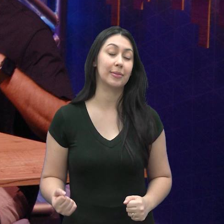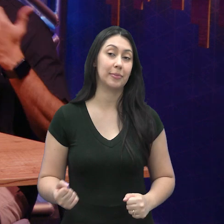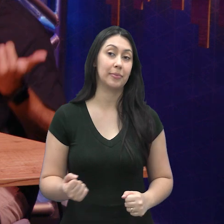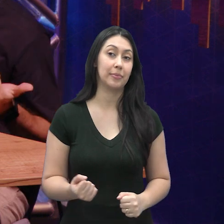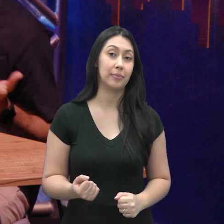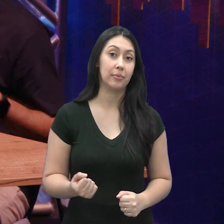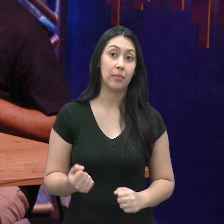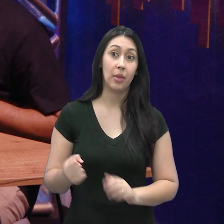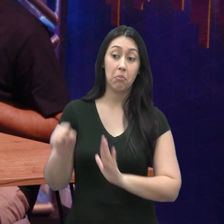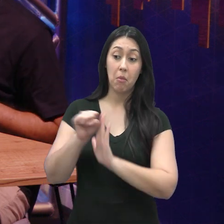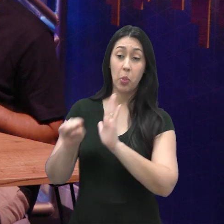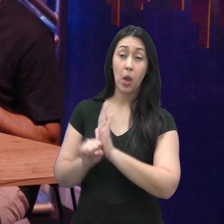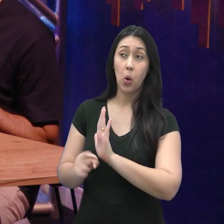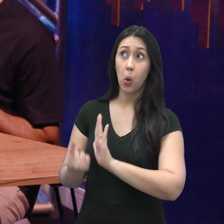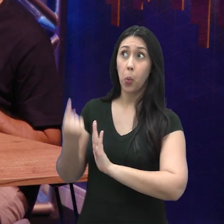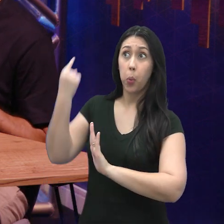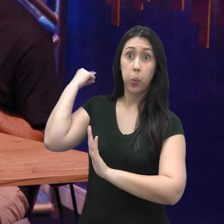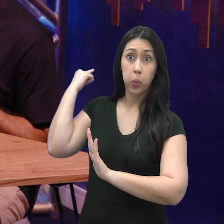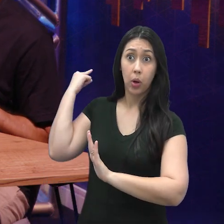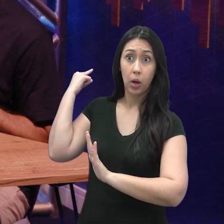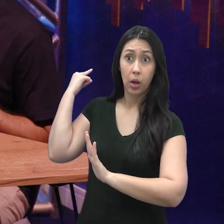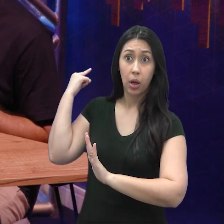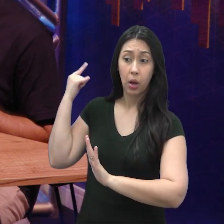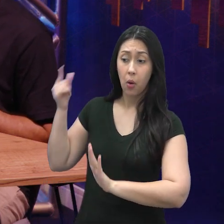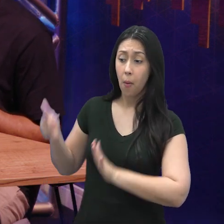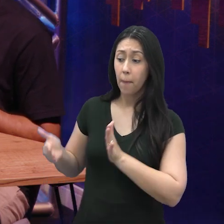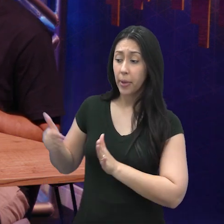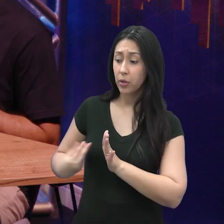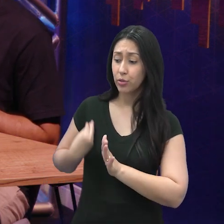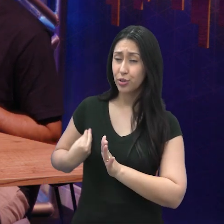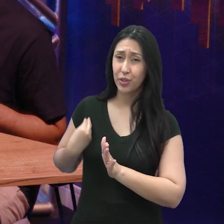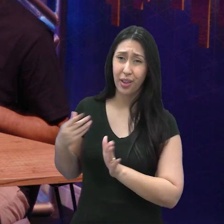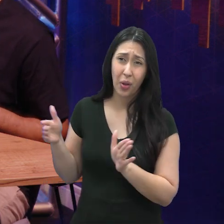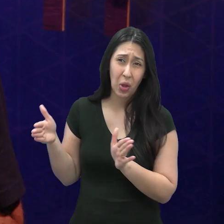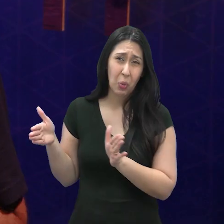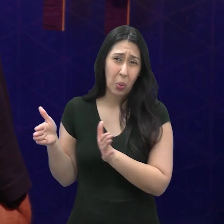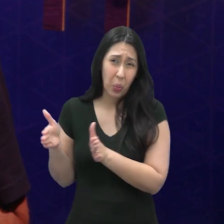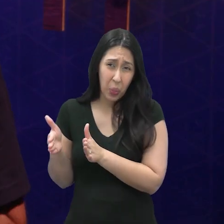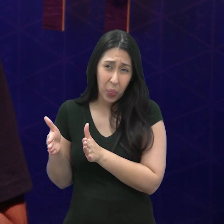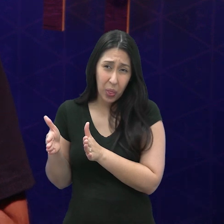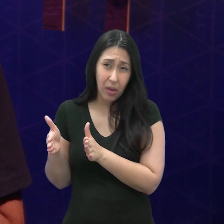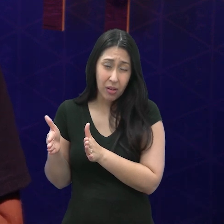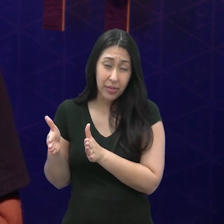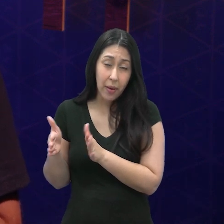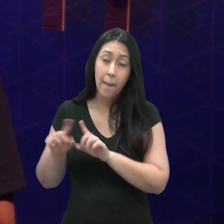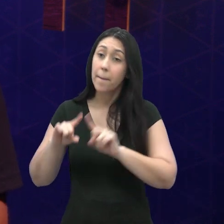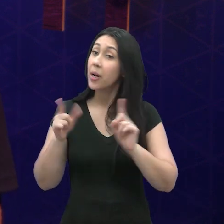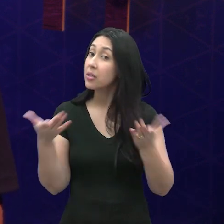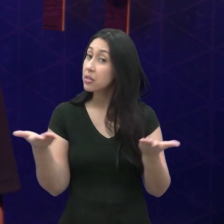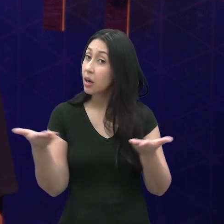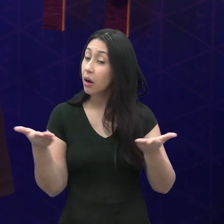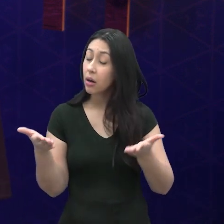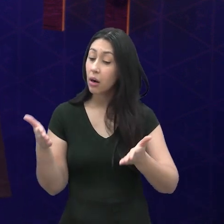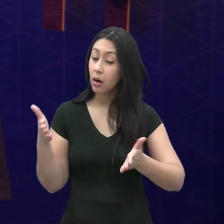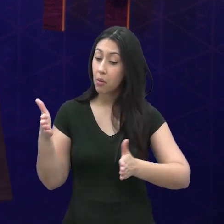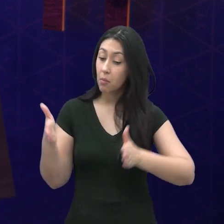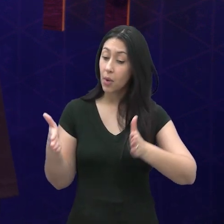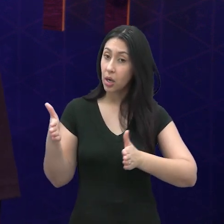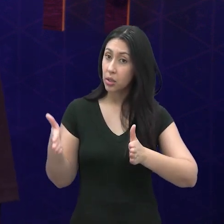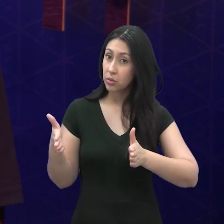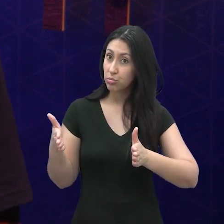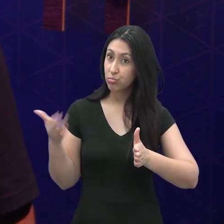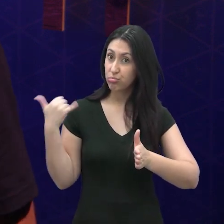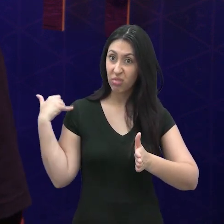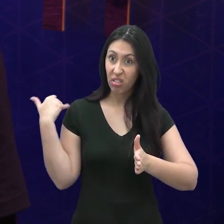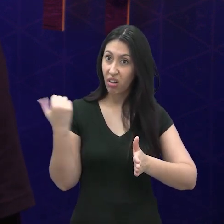tinha há séculos atrás uma expectativa de vida super baixa, né? Sendo que agora a gente vive